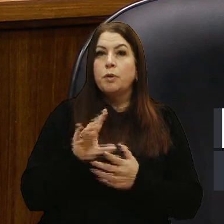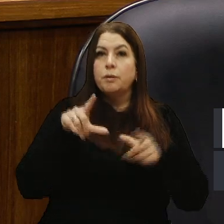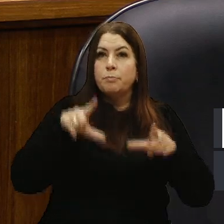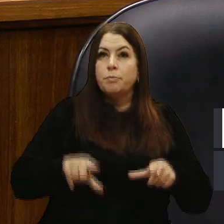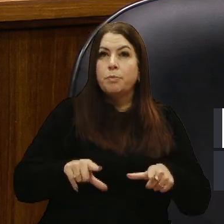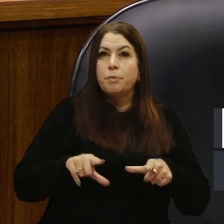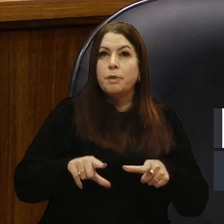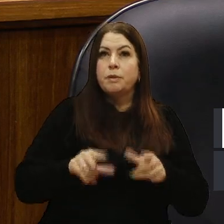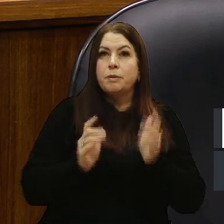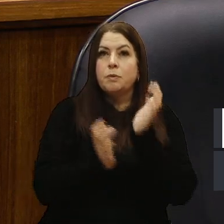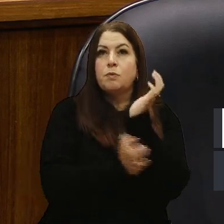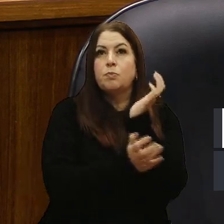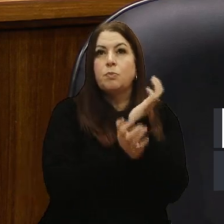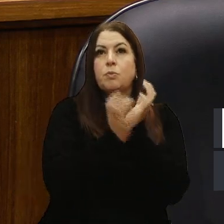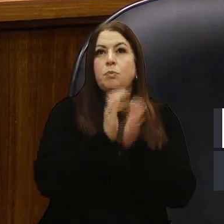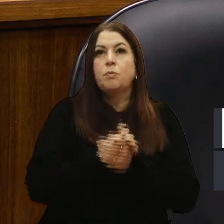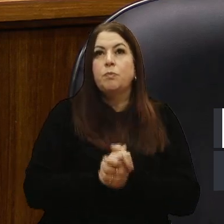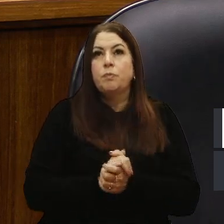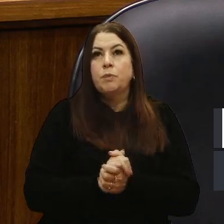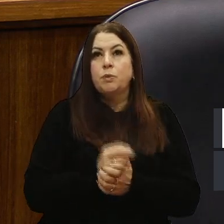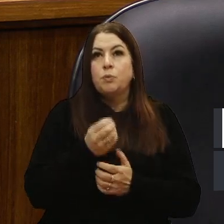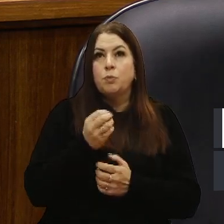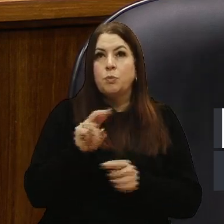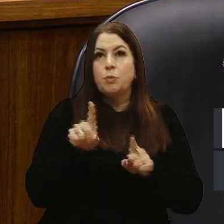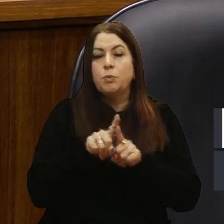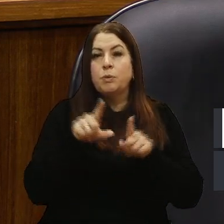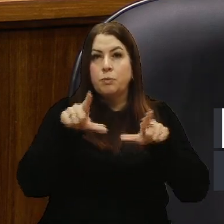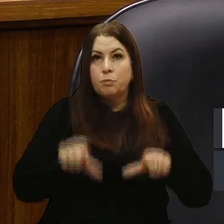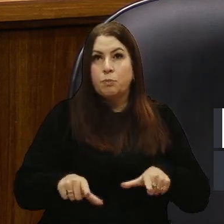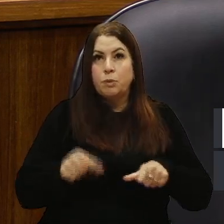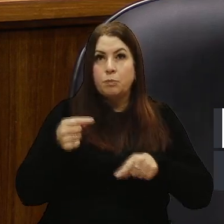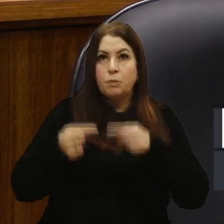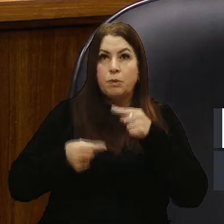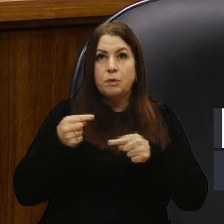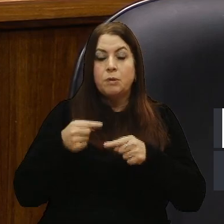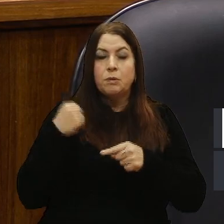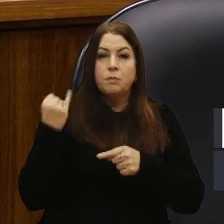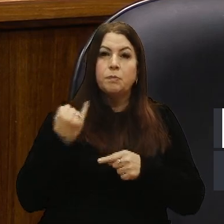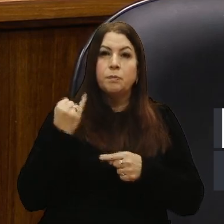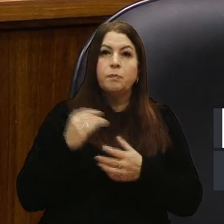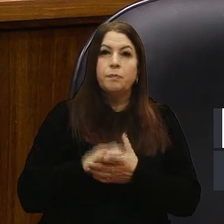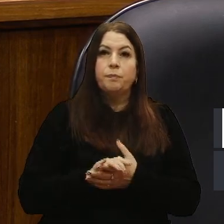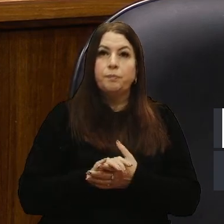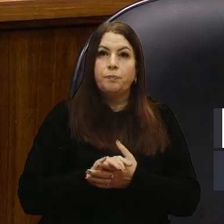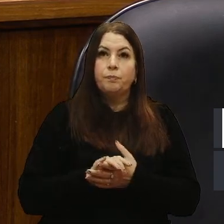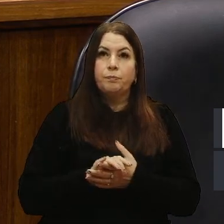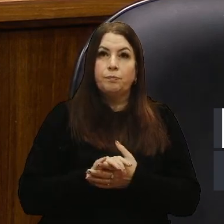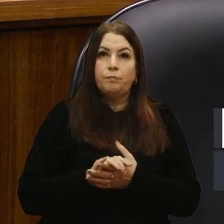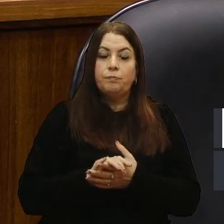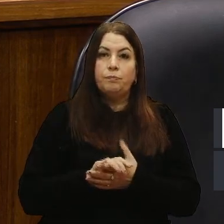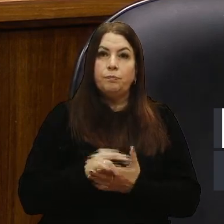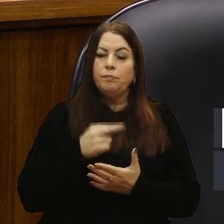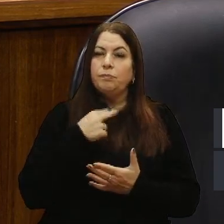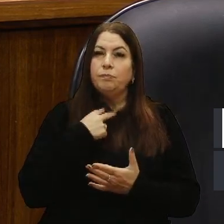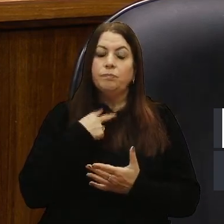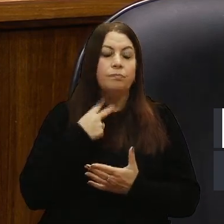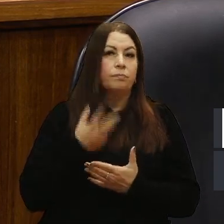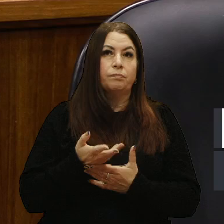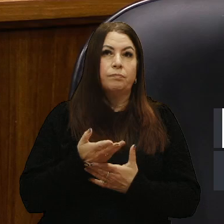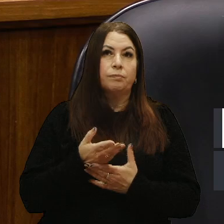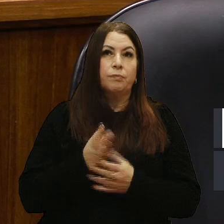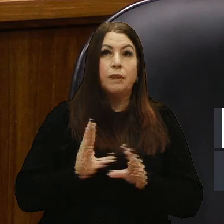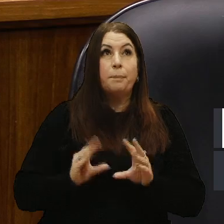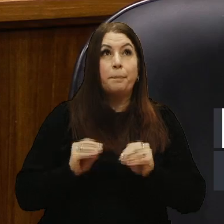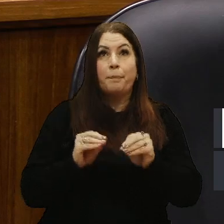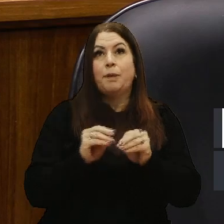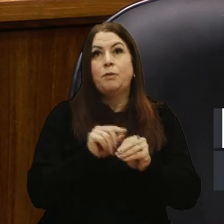espaços burocráticos ou espaços que façam discussões importantes, mas que não possam